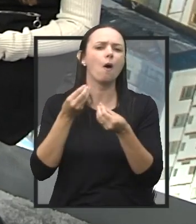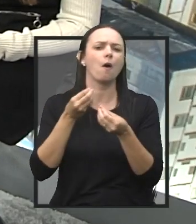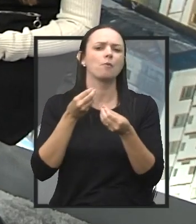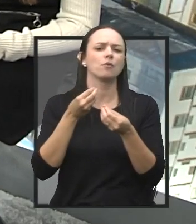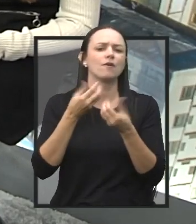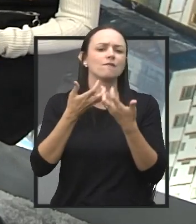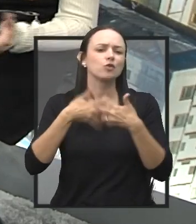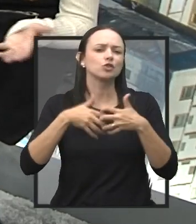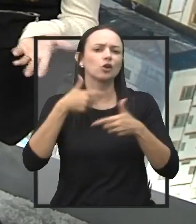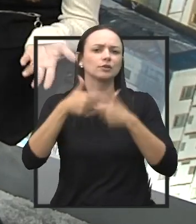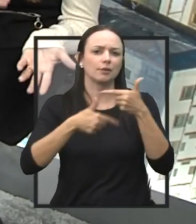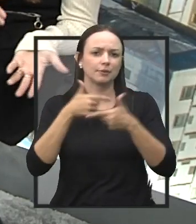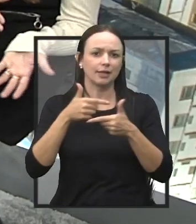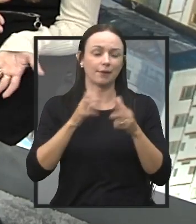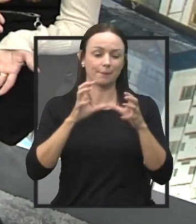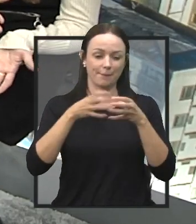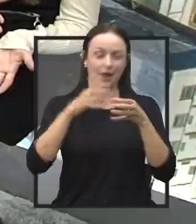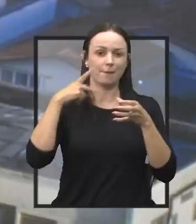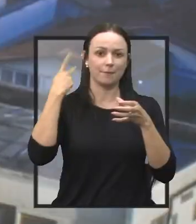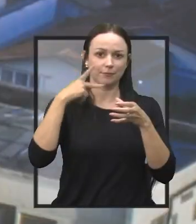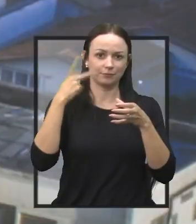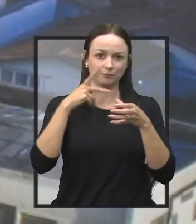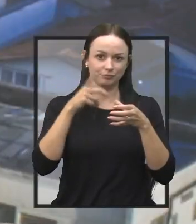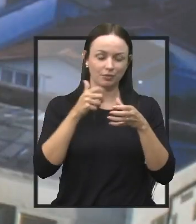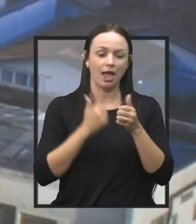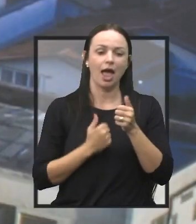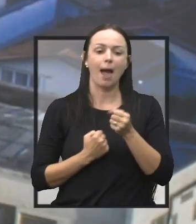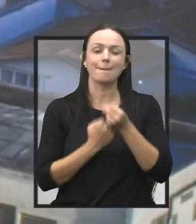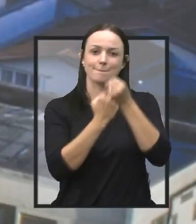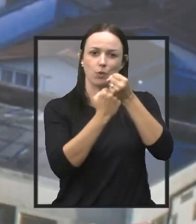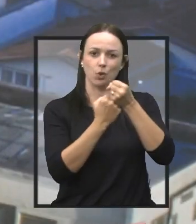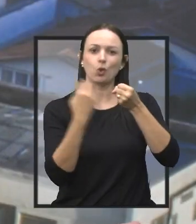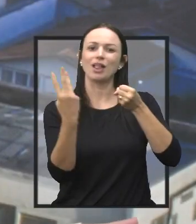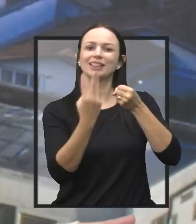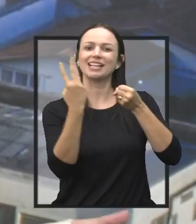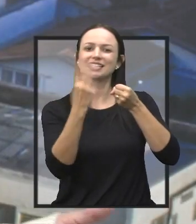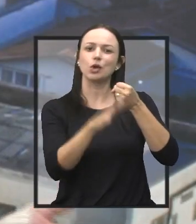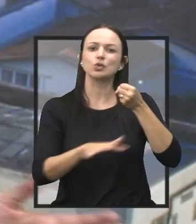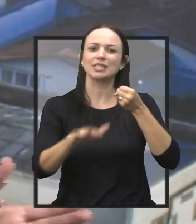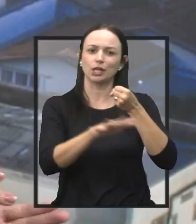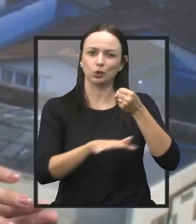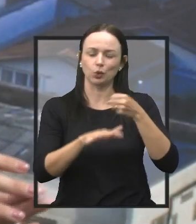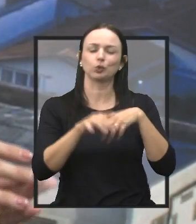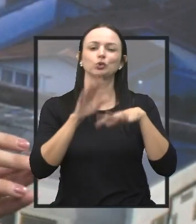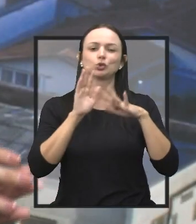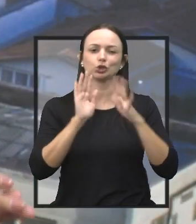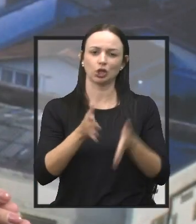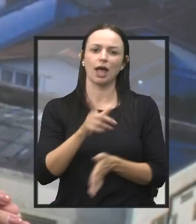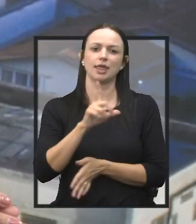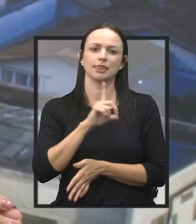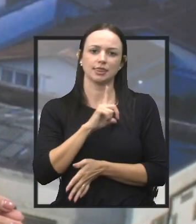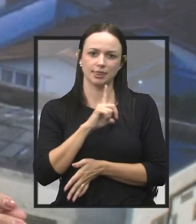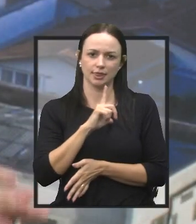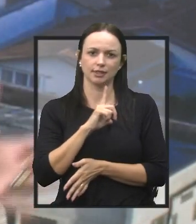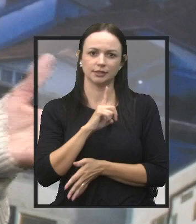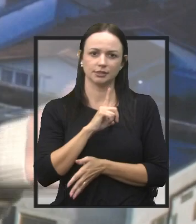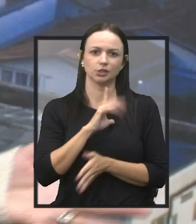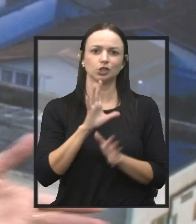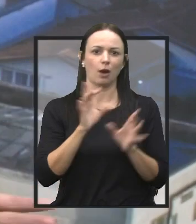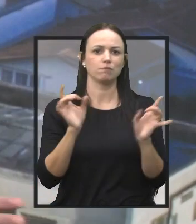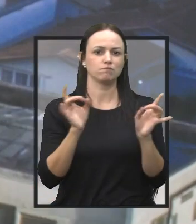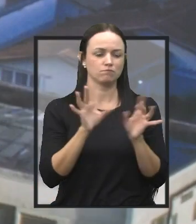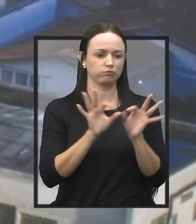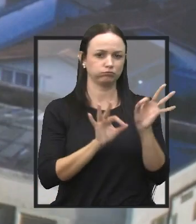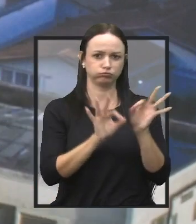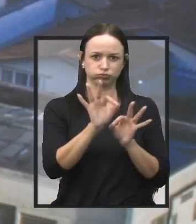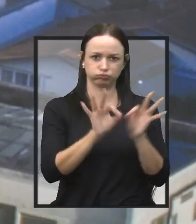o trabalho? A Frente Parlamentar de Apoio ao Terceiro Setor, ela já teve a sua montagem,